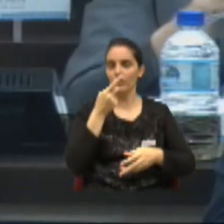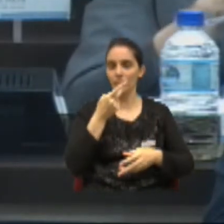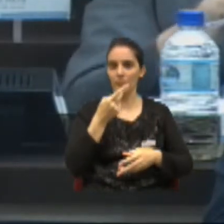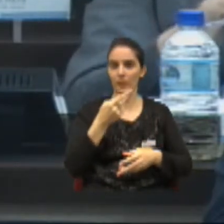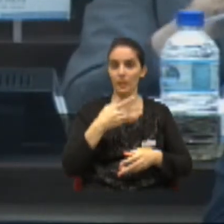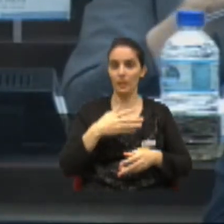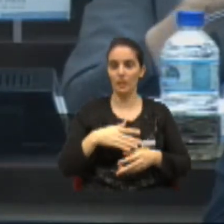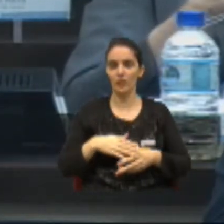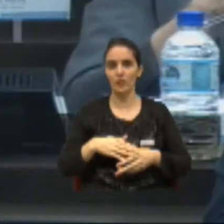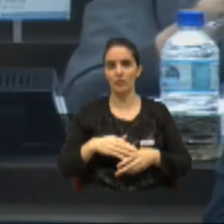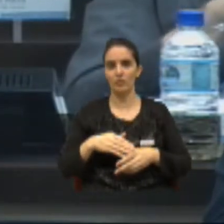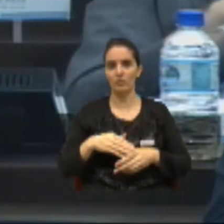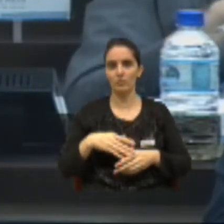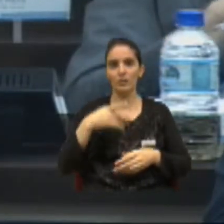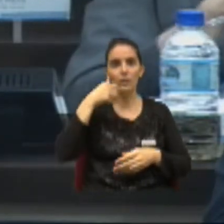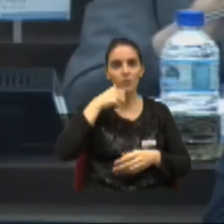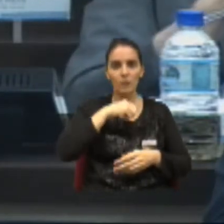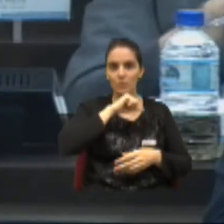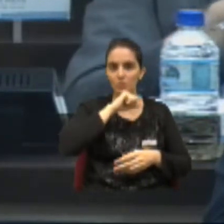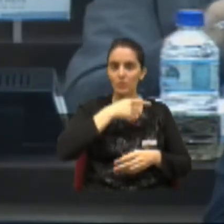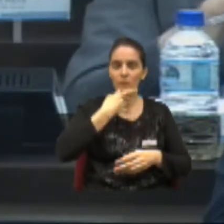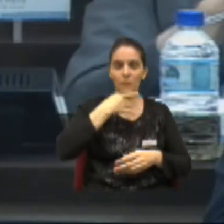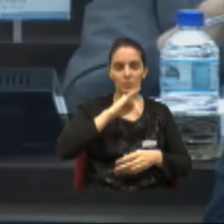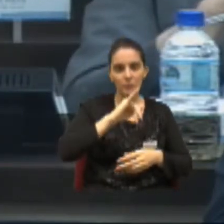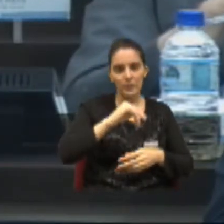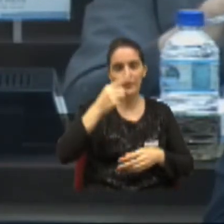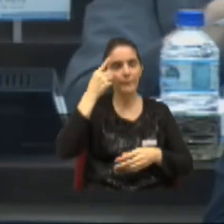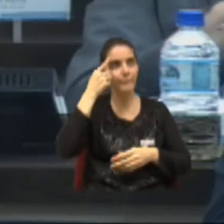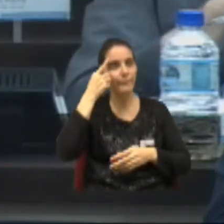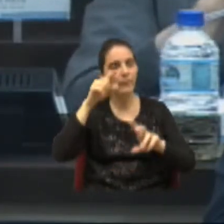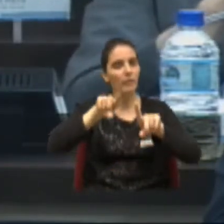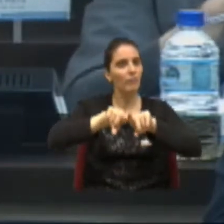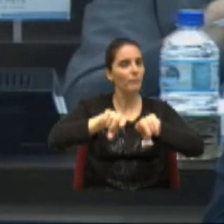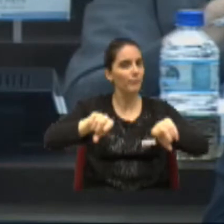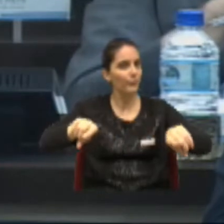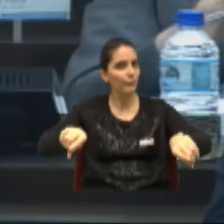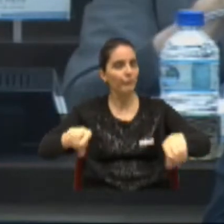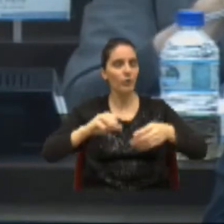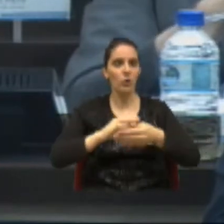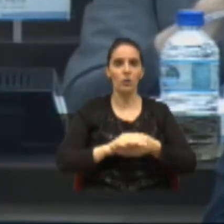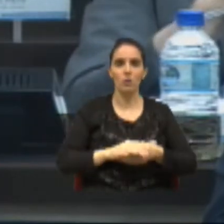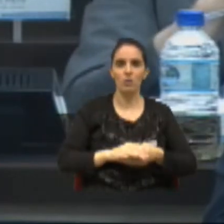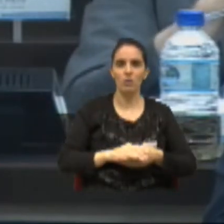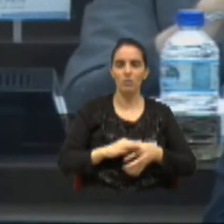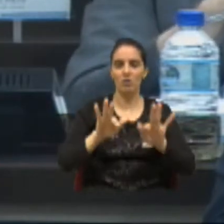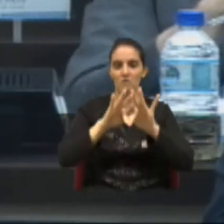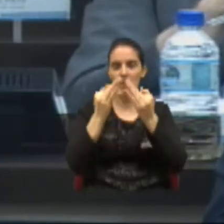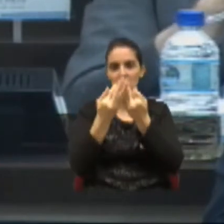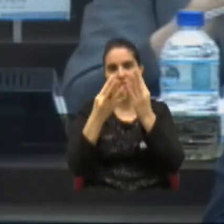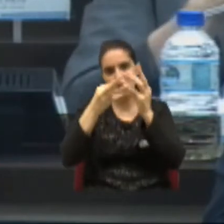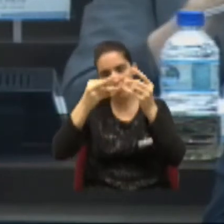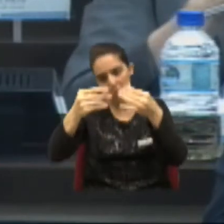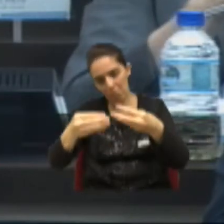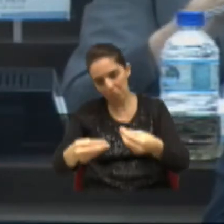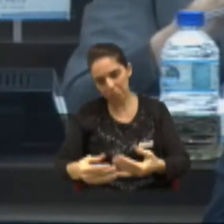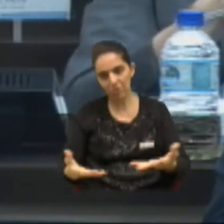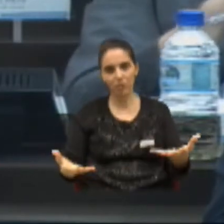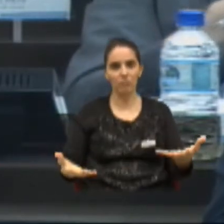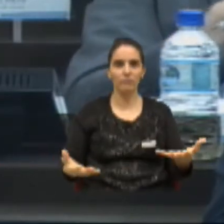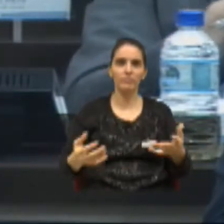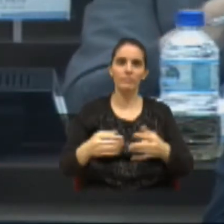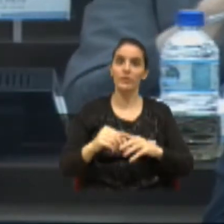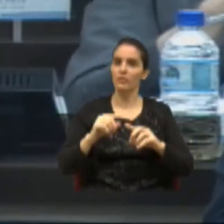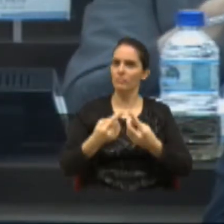parental, as pessoas já têm a ideia do divórcio, as pessoas já têm a ideia de um desmantelamento familiar. E, na verdade,